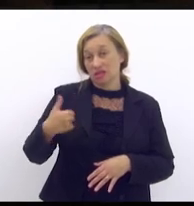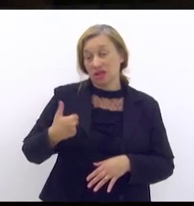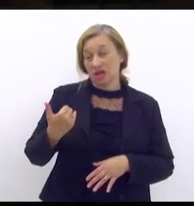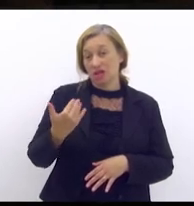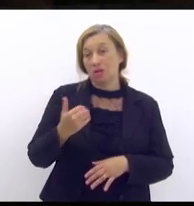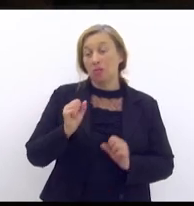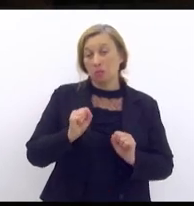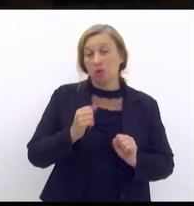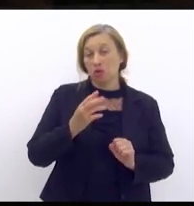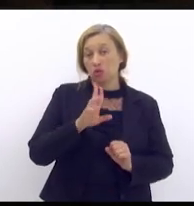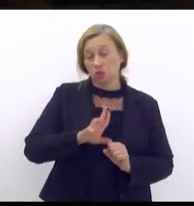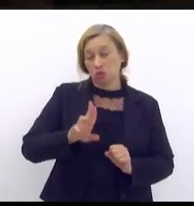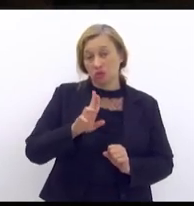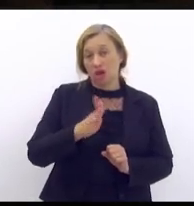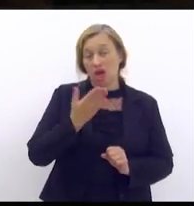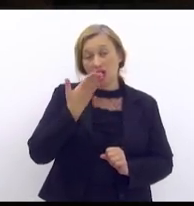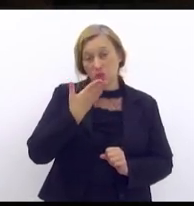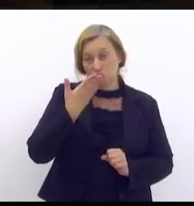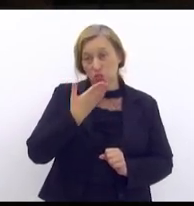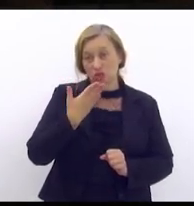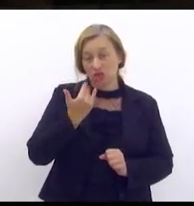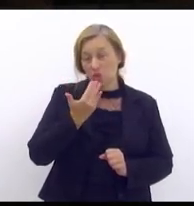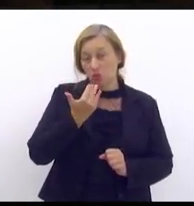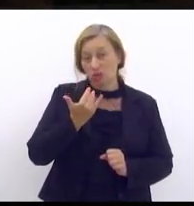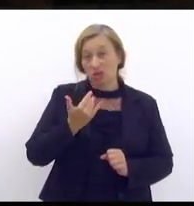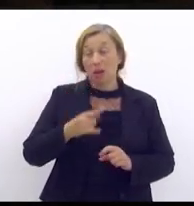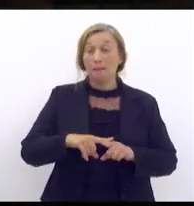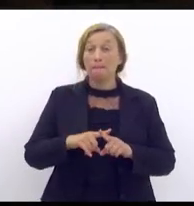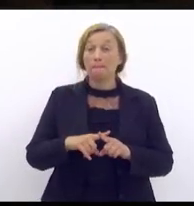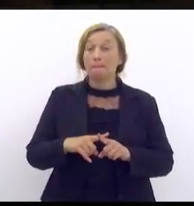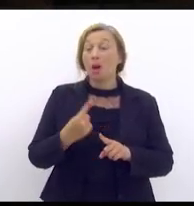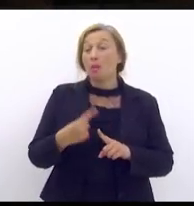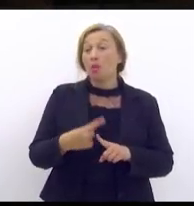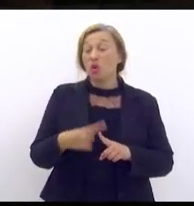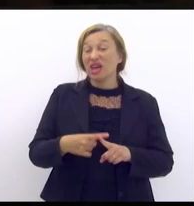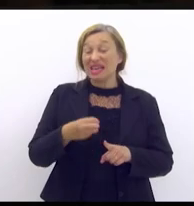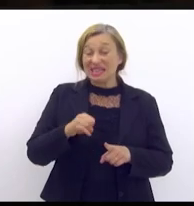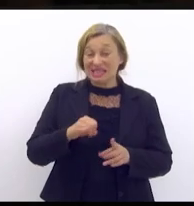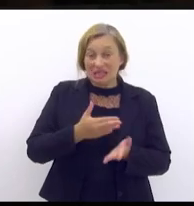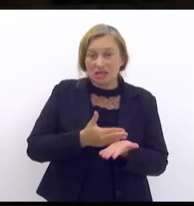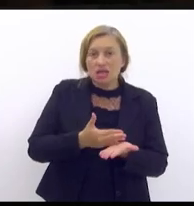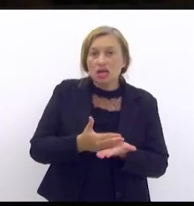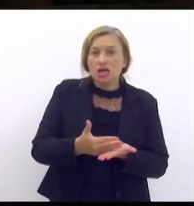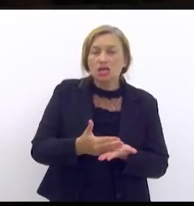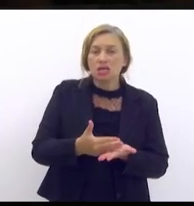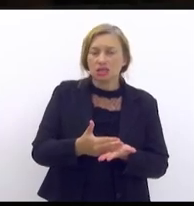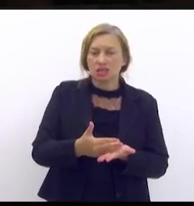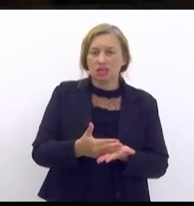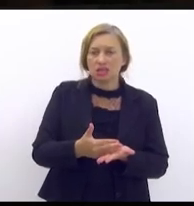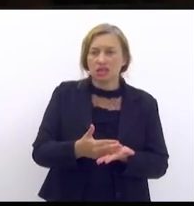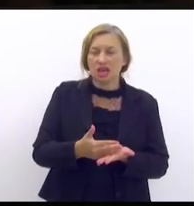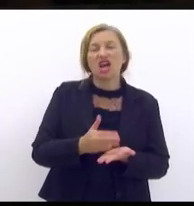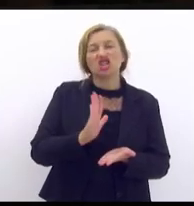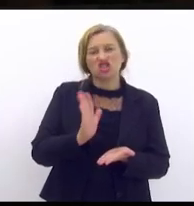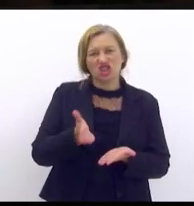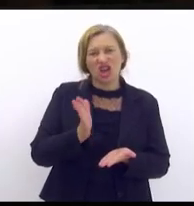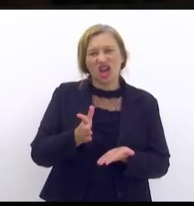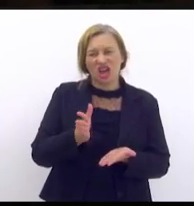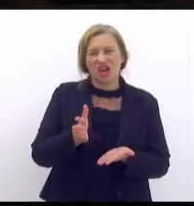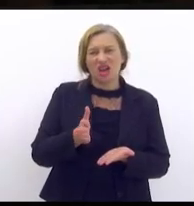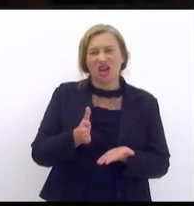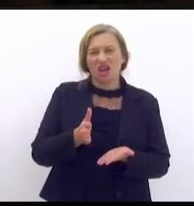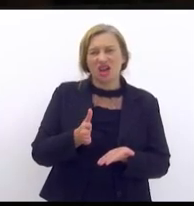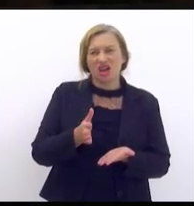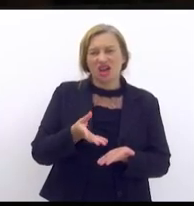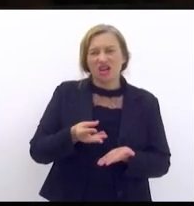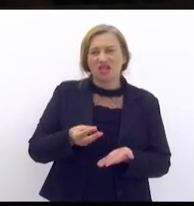Porque educa-se o paladar com muitos outros sabores, sem